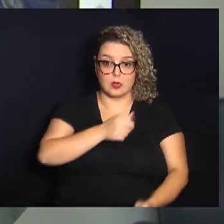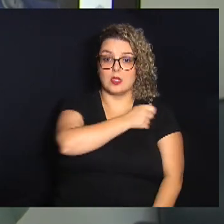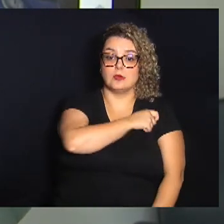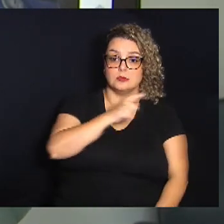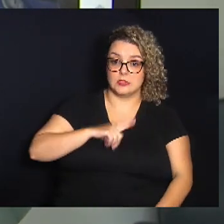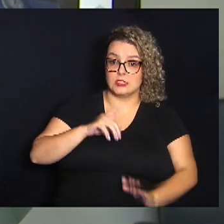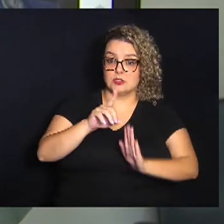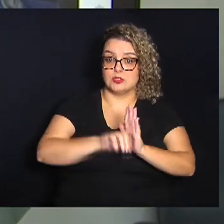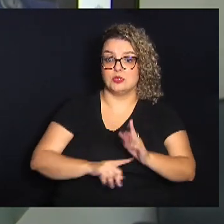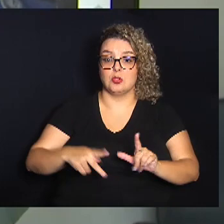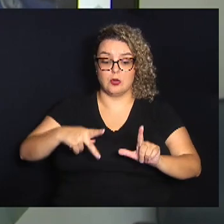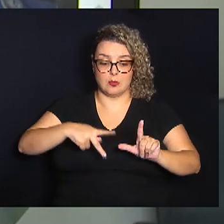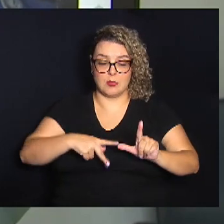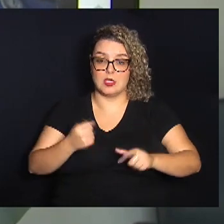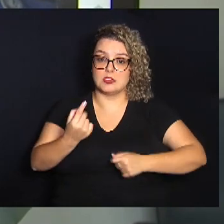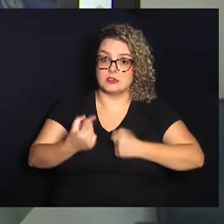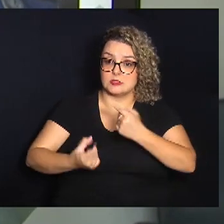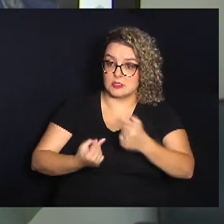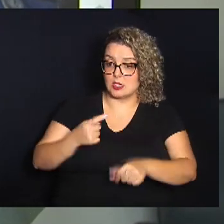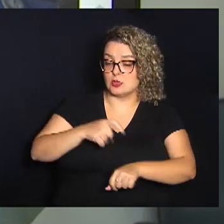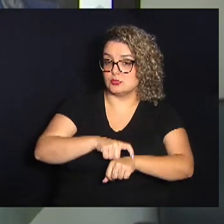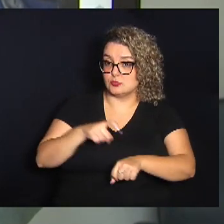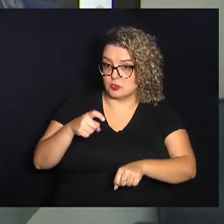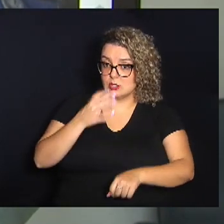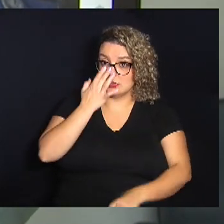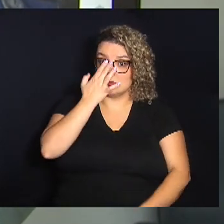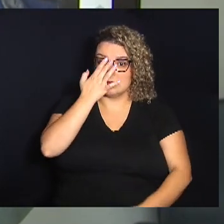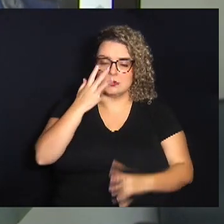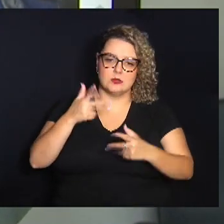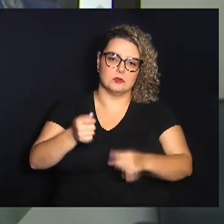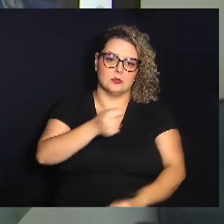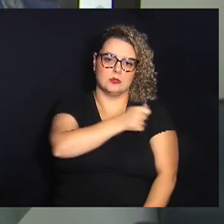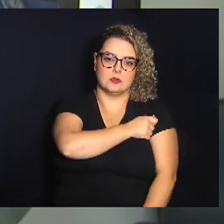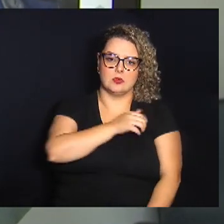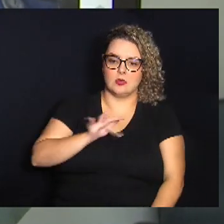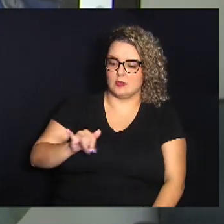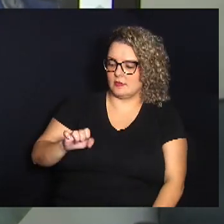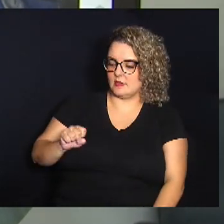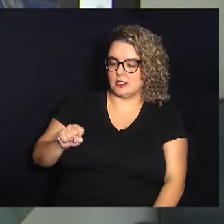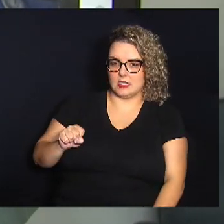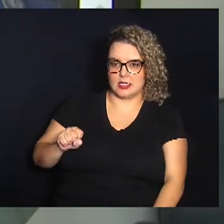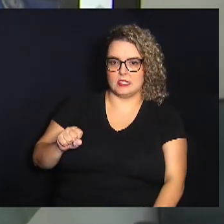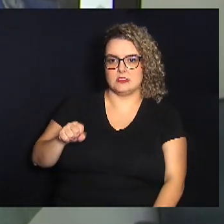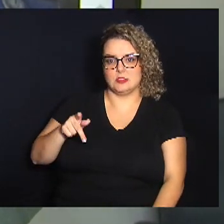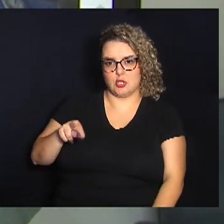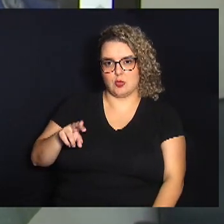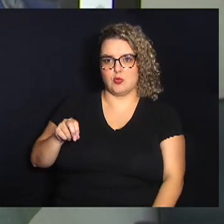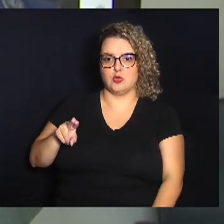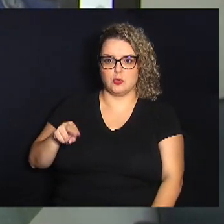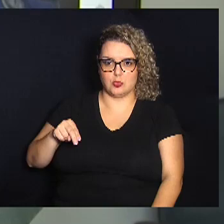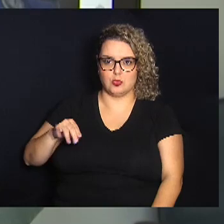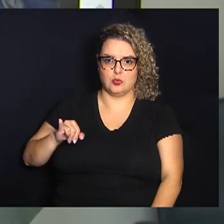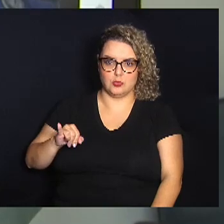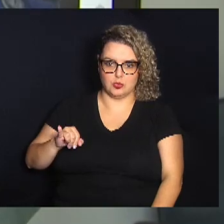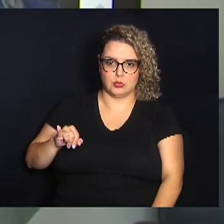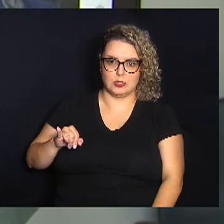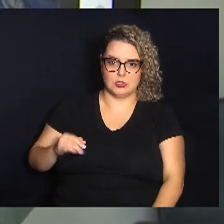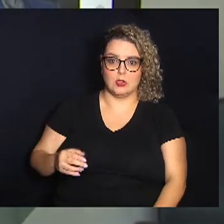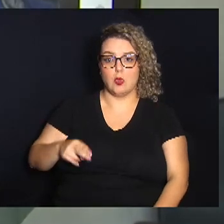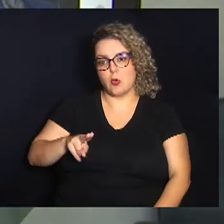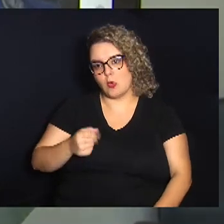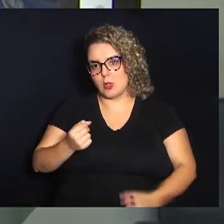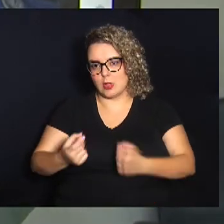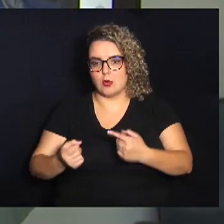e o passe livre em algumas situações. Todo aluno que tem FIES, ProUni ou alguma bolsa do governo